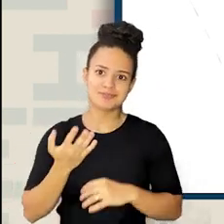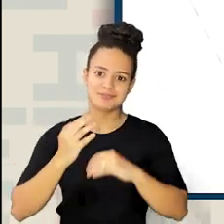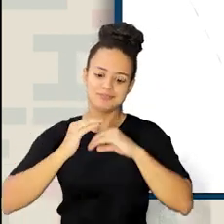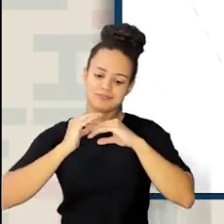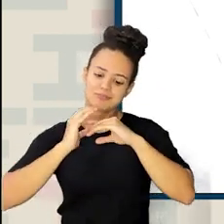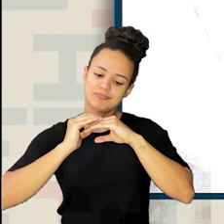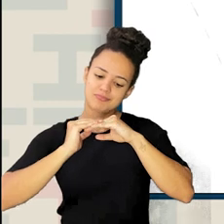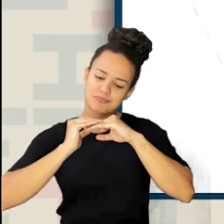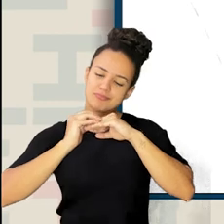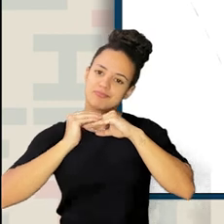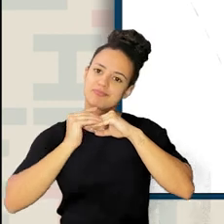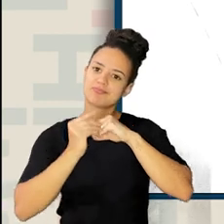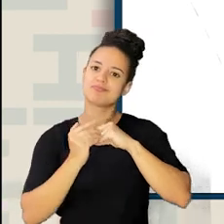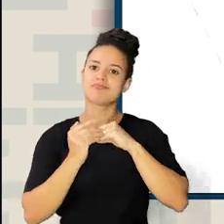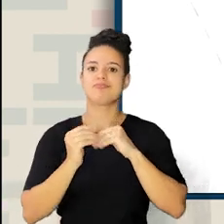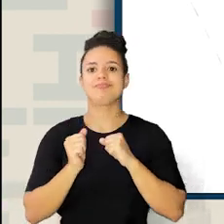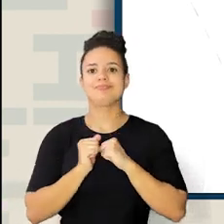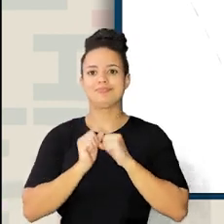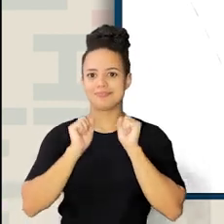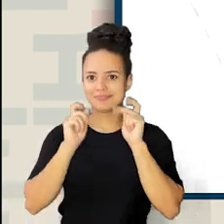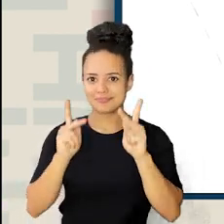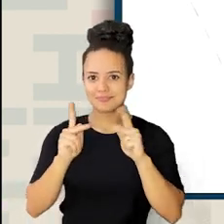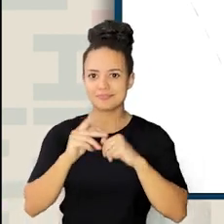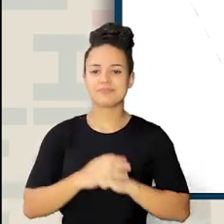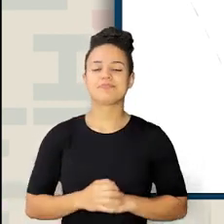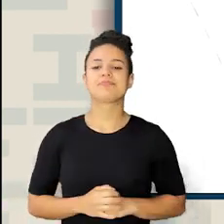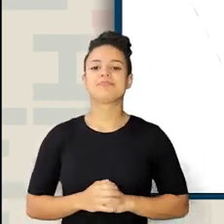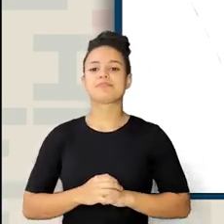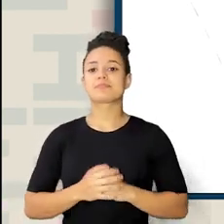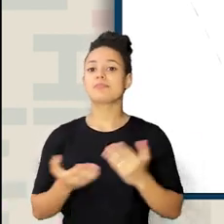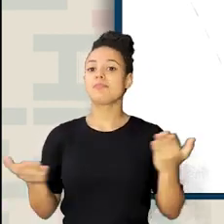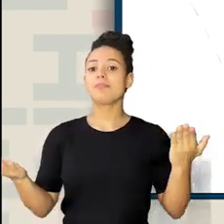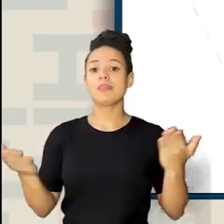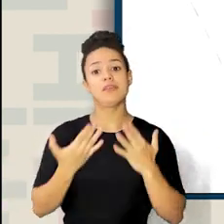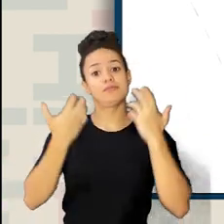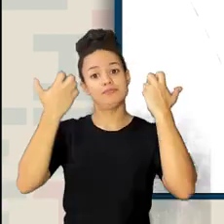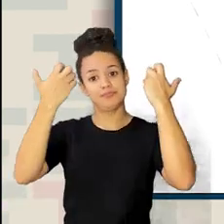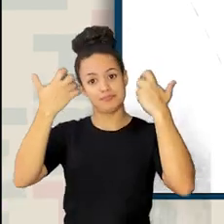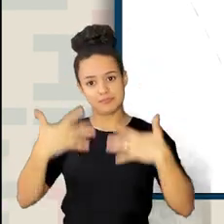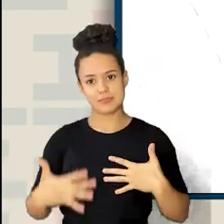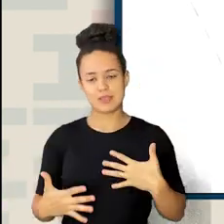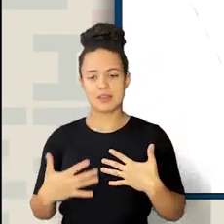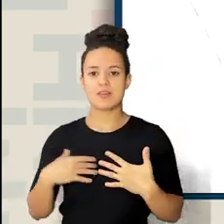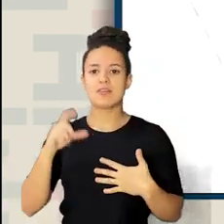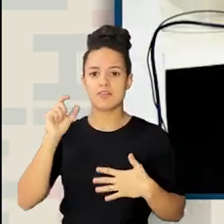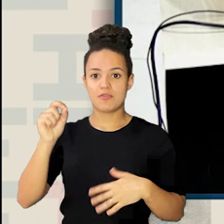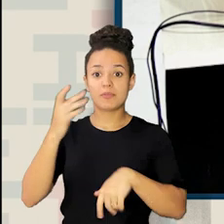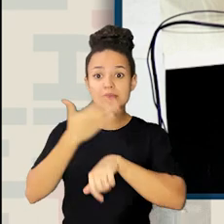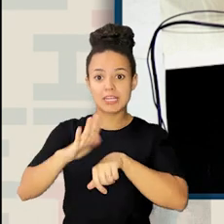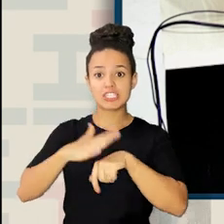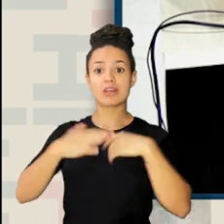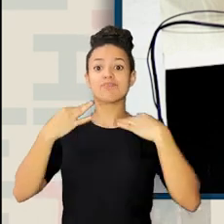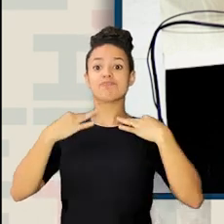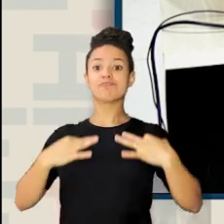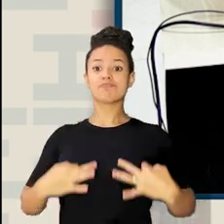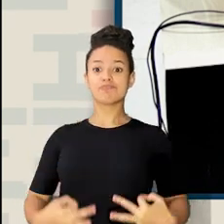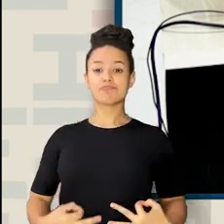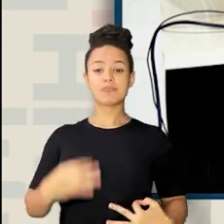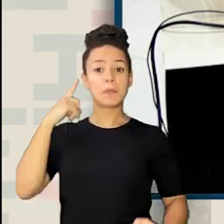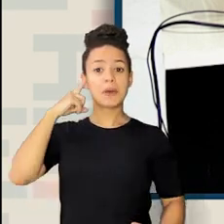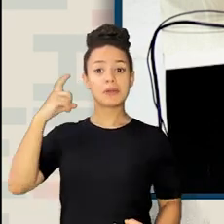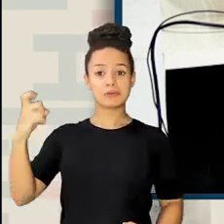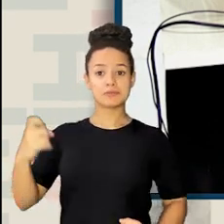sendo fechados. Tá bom? E agora, eu vou falar um pouquinho... Vamos tocar uma nota assim, com essa postura?